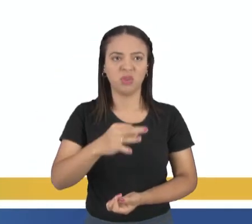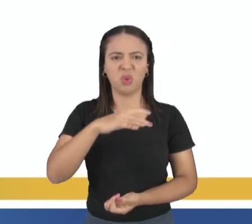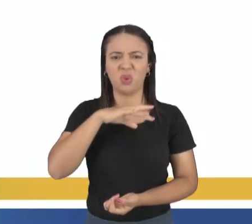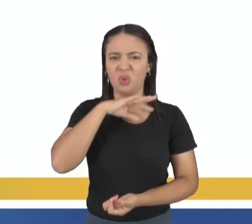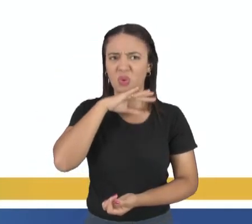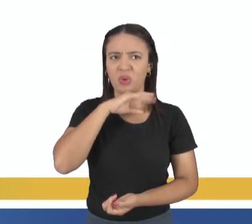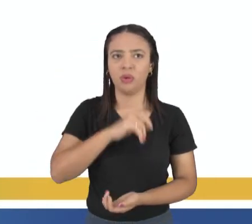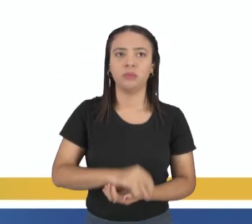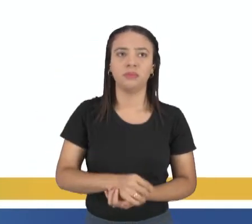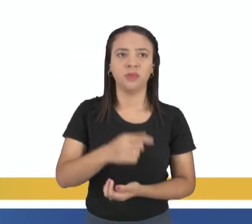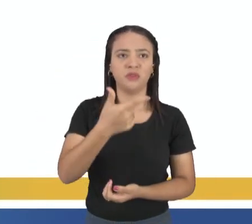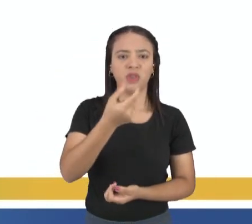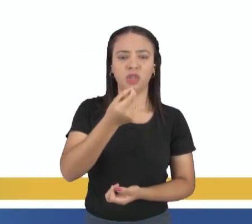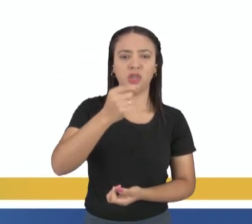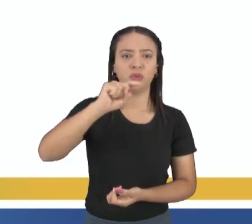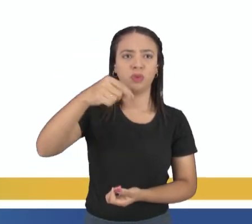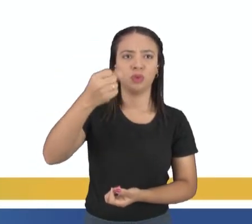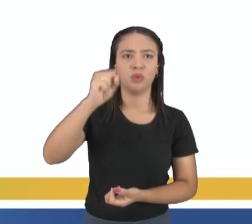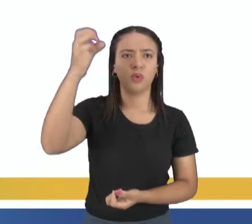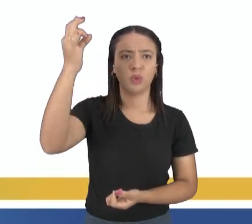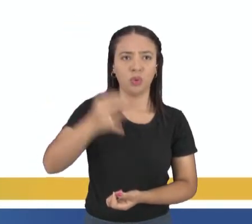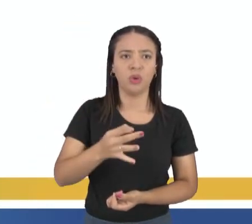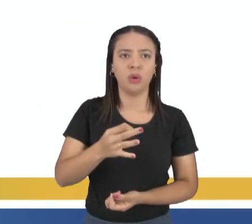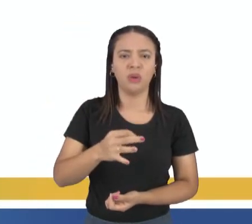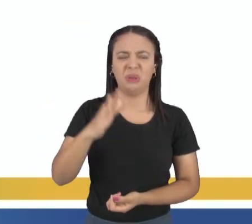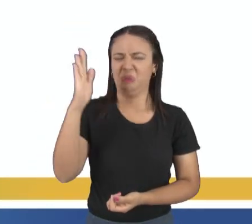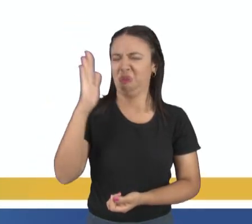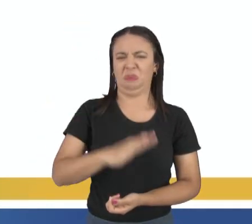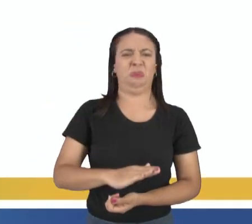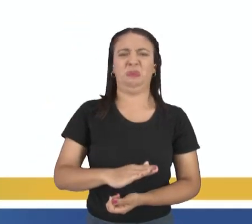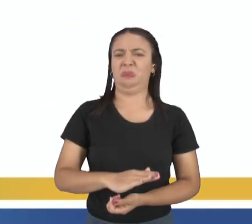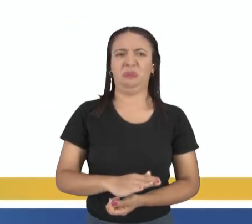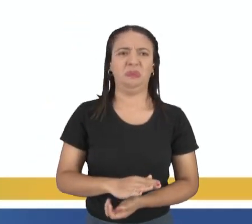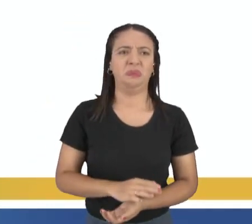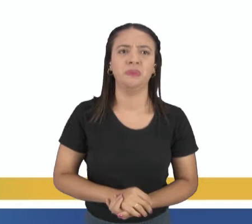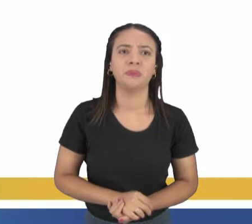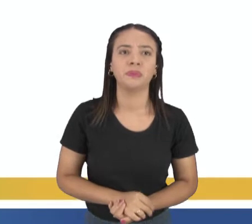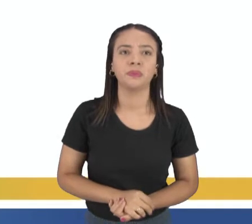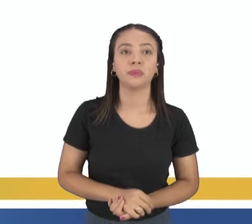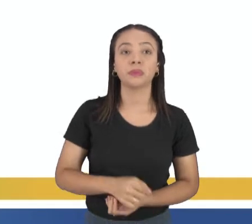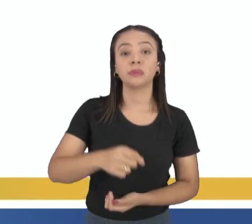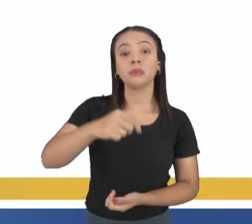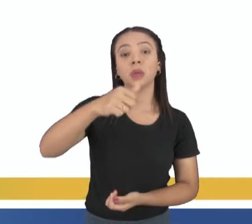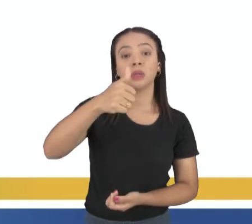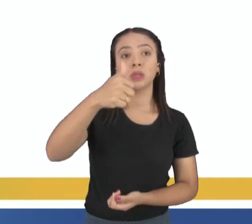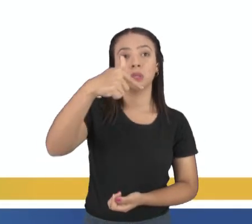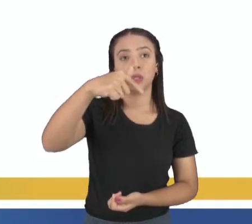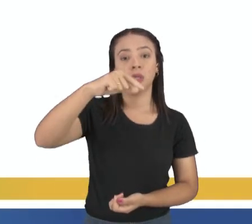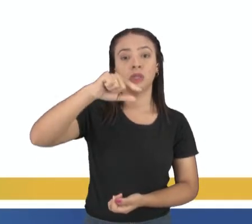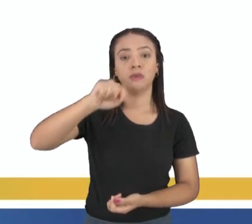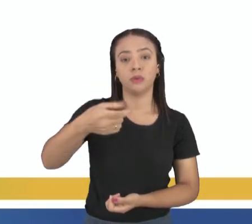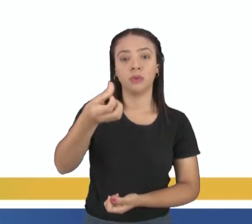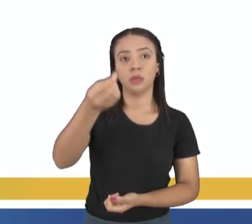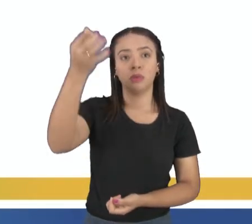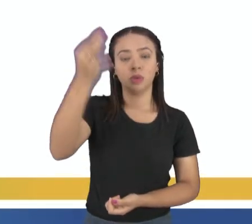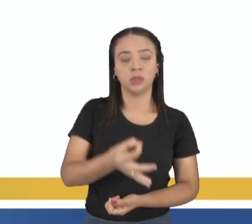ruim, 20,8% avaliaram em péssima, né, e não souberam responder ou não tinham opinião formada